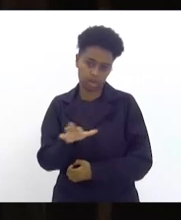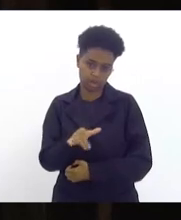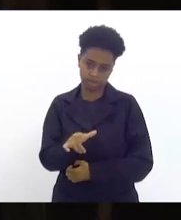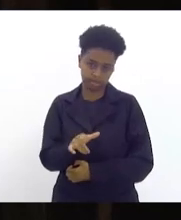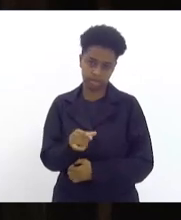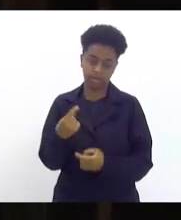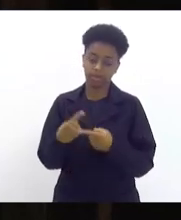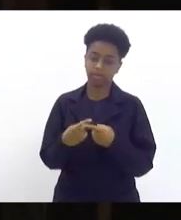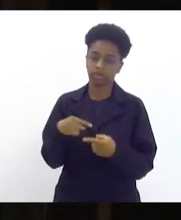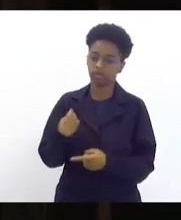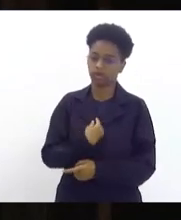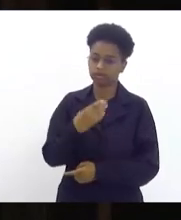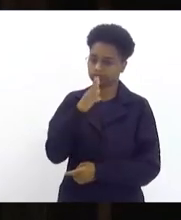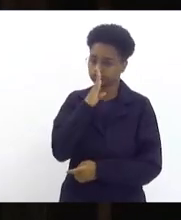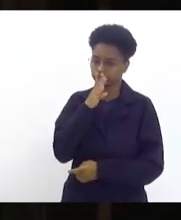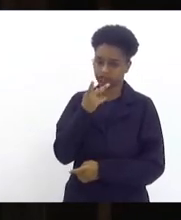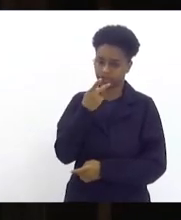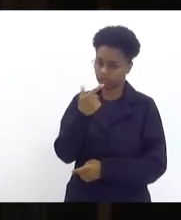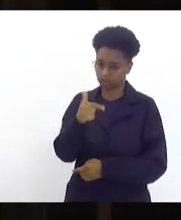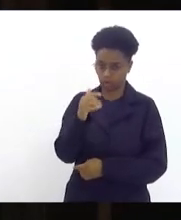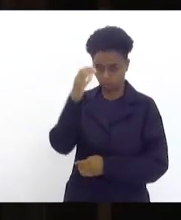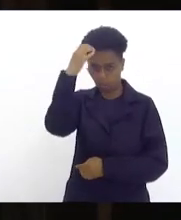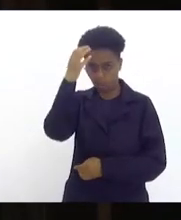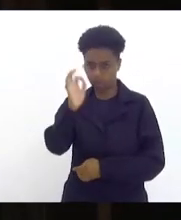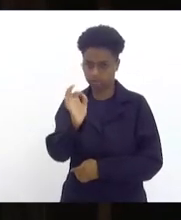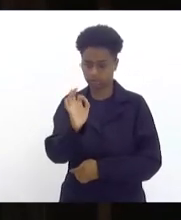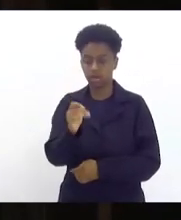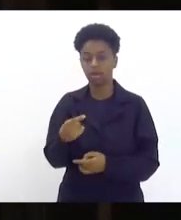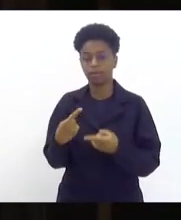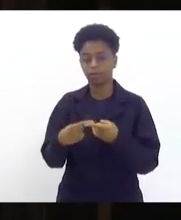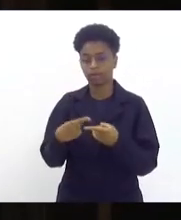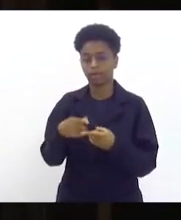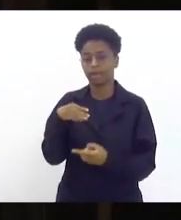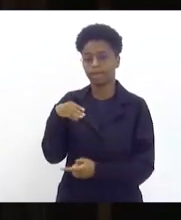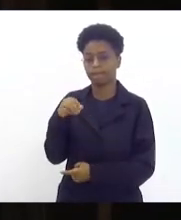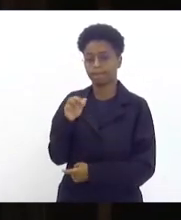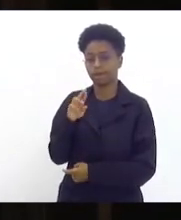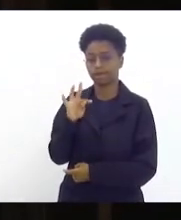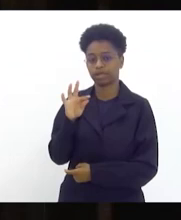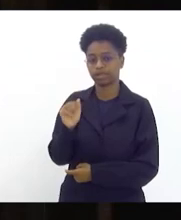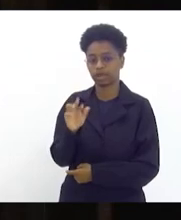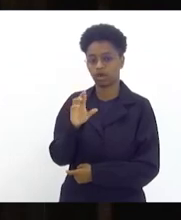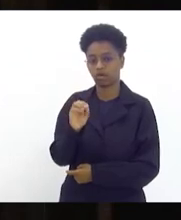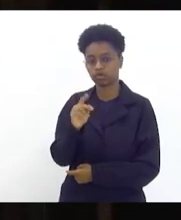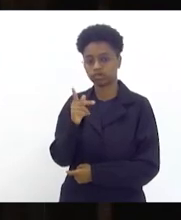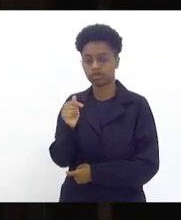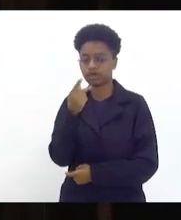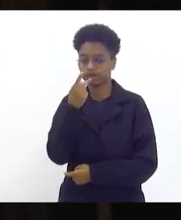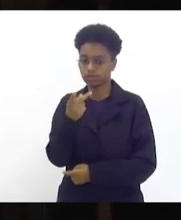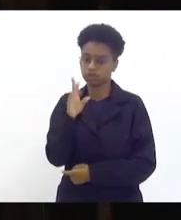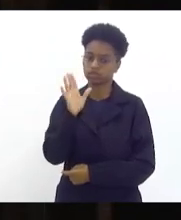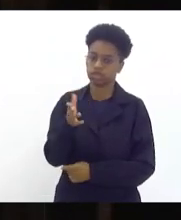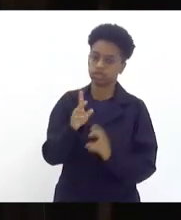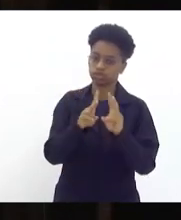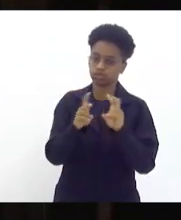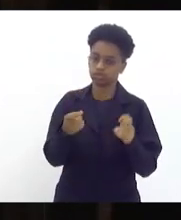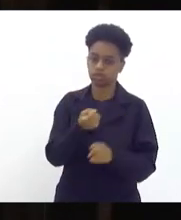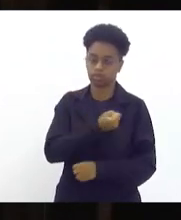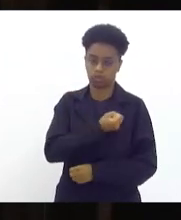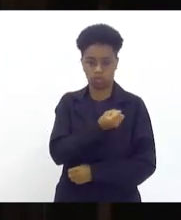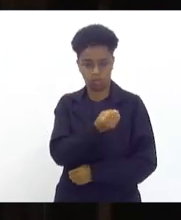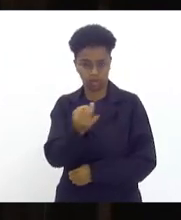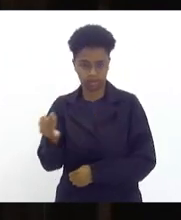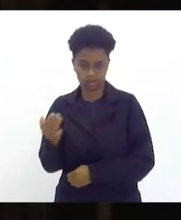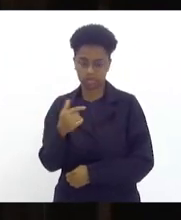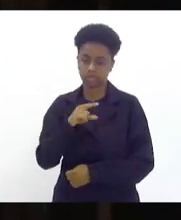aqui nos exibindo a nossa responsabilidade Doutora Marta Rocha até já aceitou com relação aos números eu vou deixar até essa bola depois para